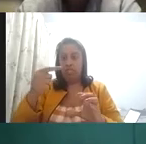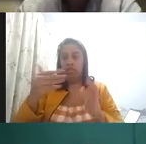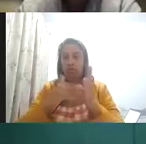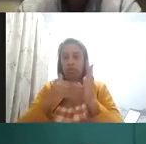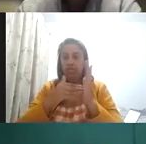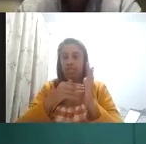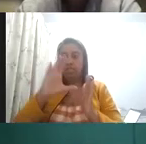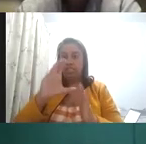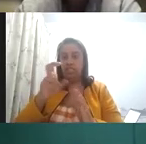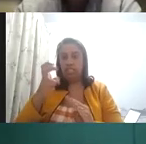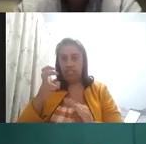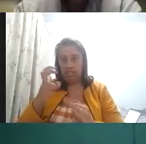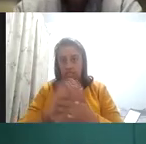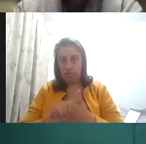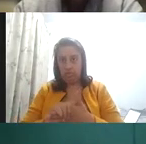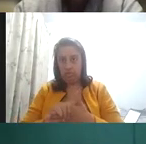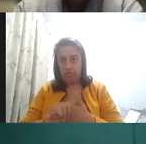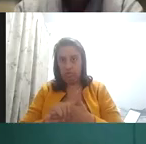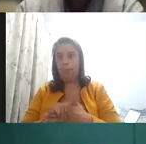unciformes.